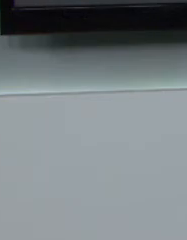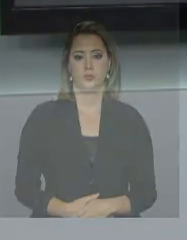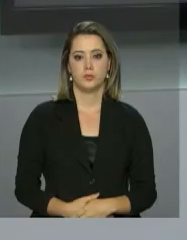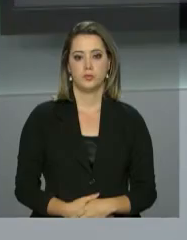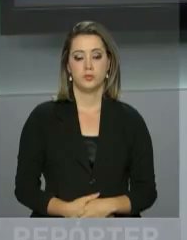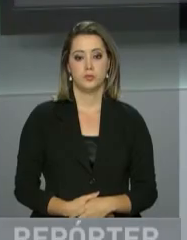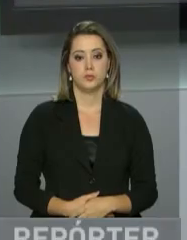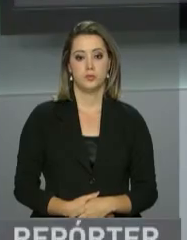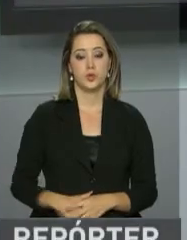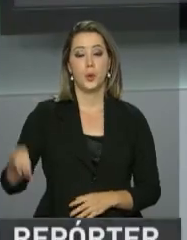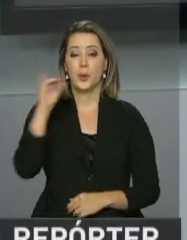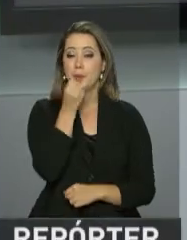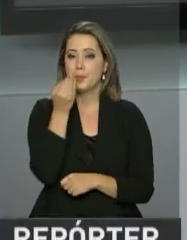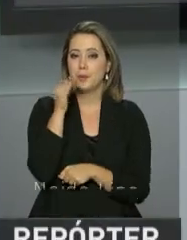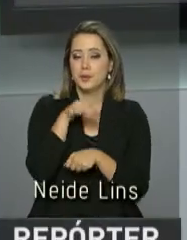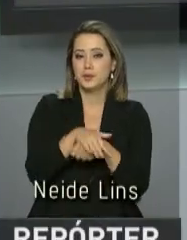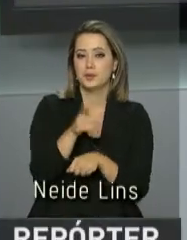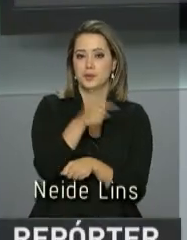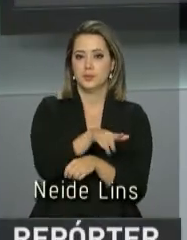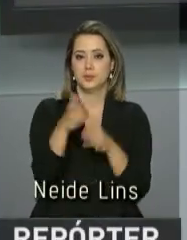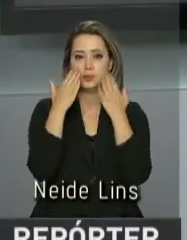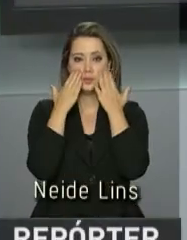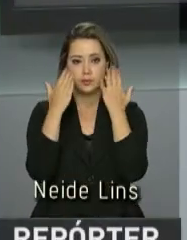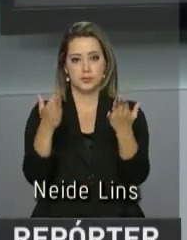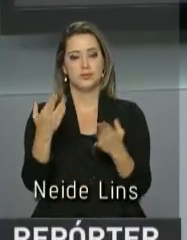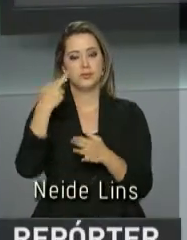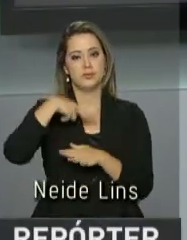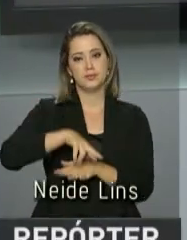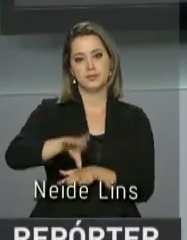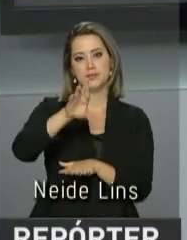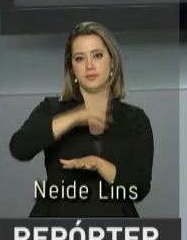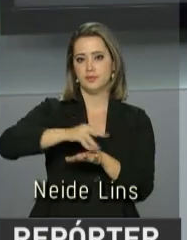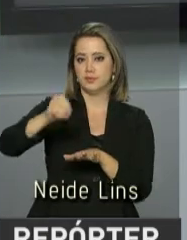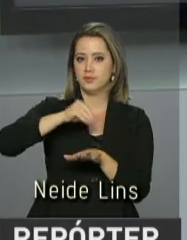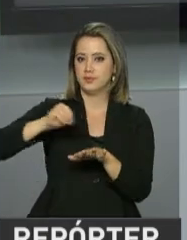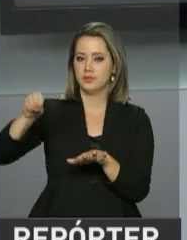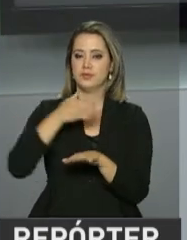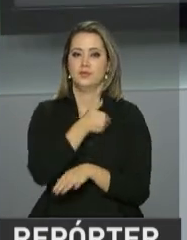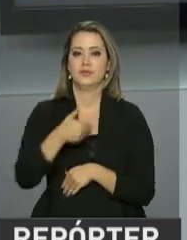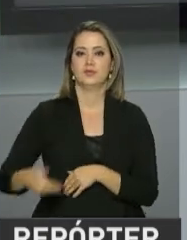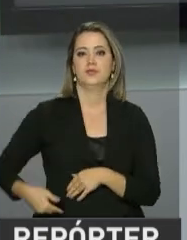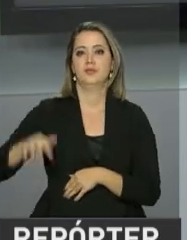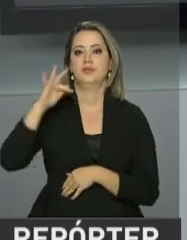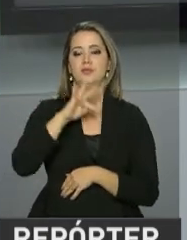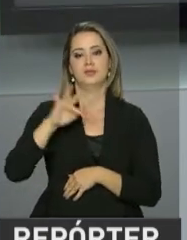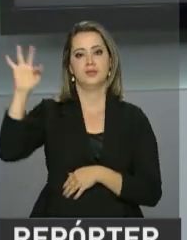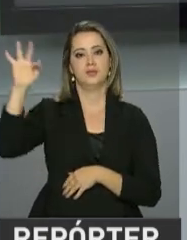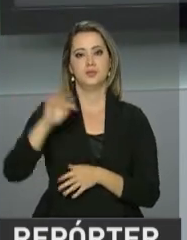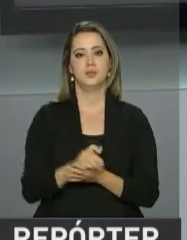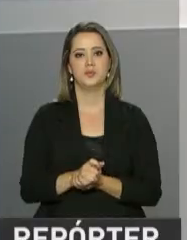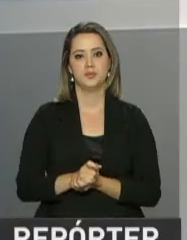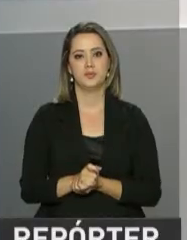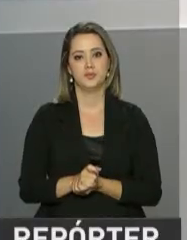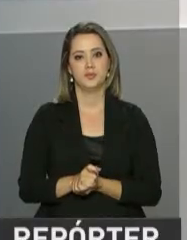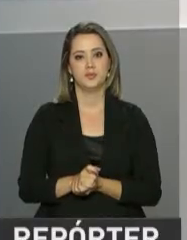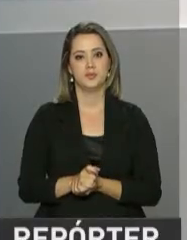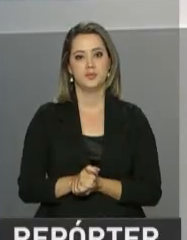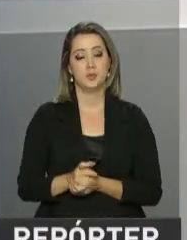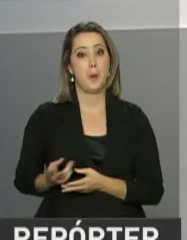olá boa noite estamos de volta com mais uma edição do repórter nbr e as notícias do governo federal